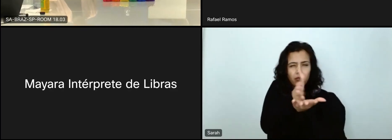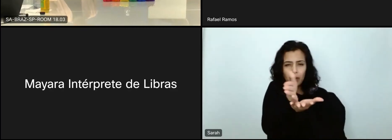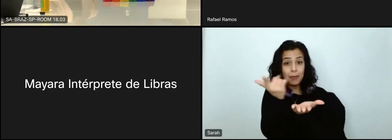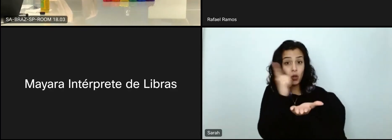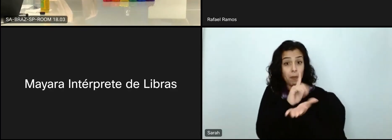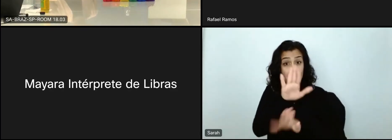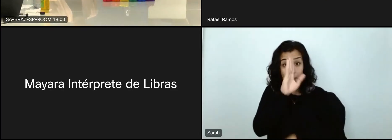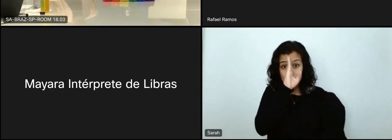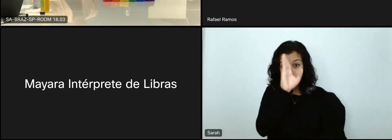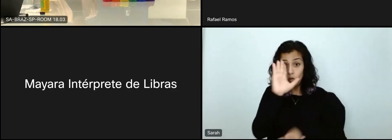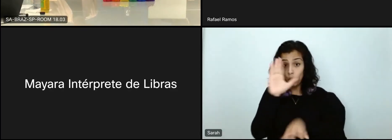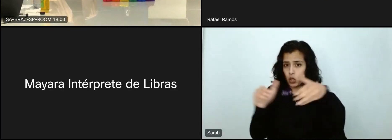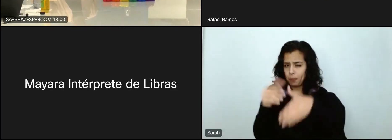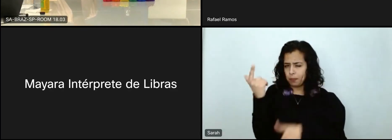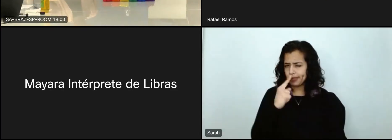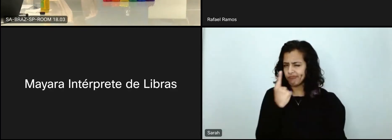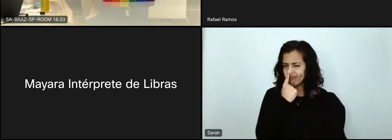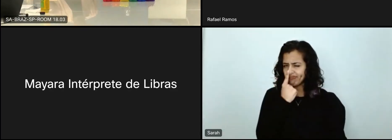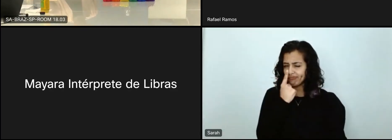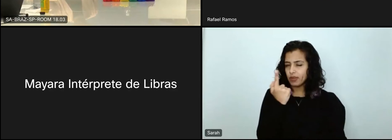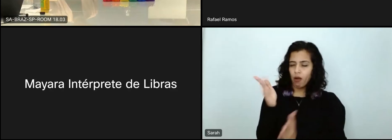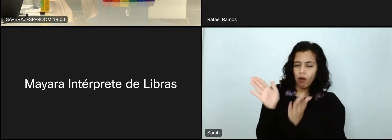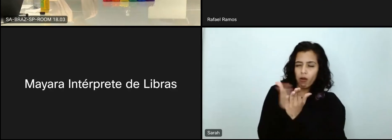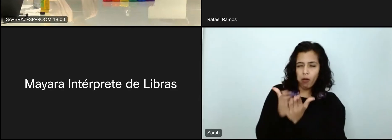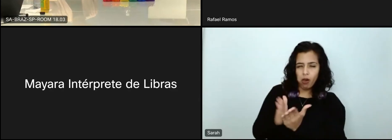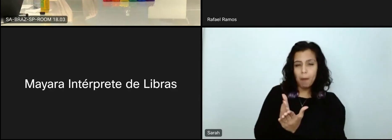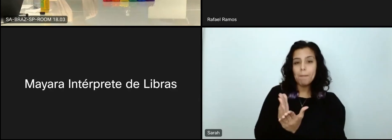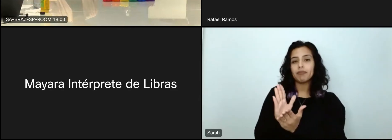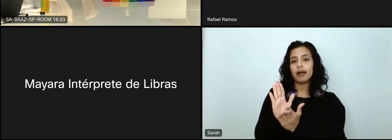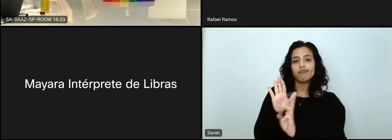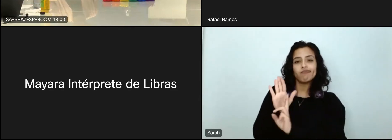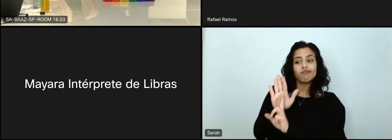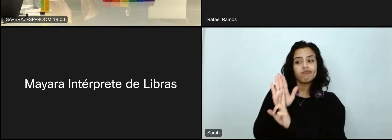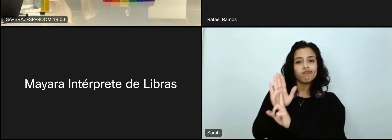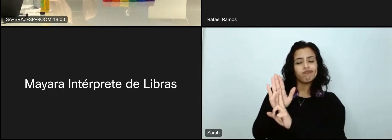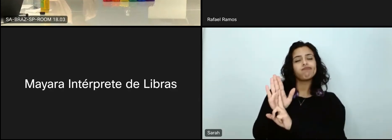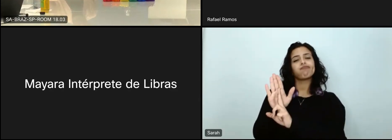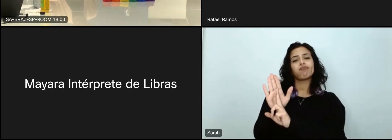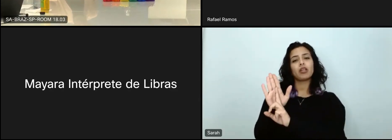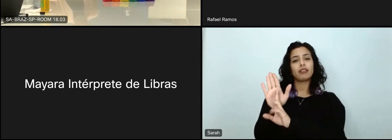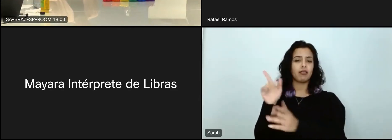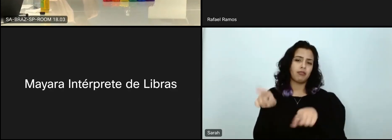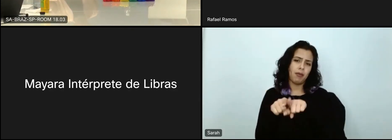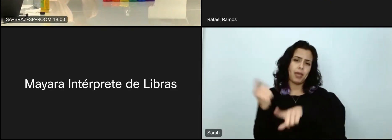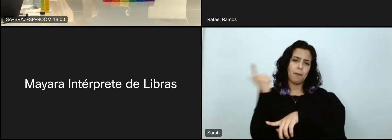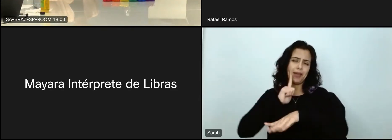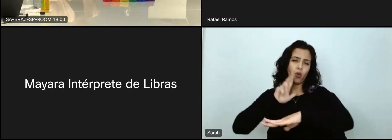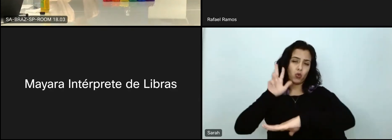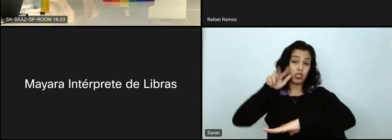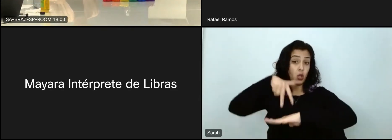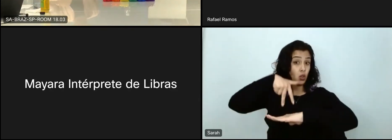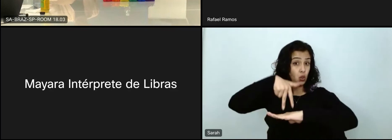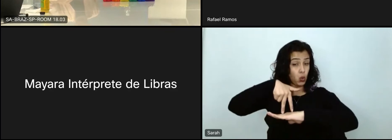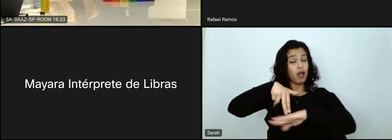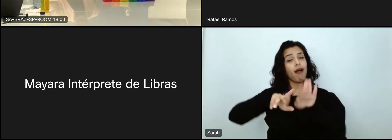afinidades que possam, de alguma forma, a partir das suas representatividades, seus lugares de fala e também de não lugares de fala, mas que